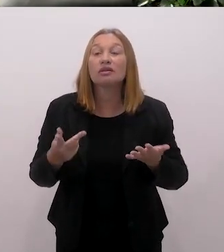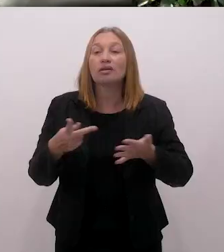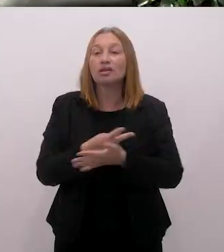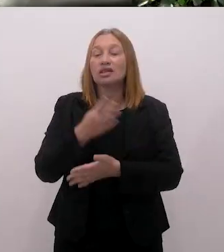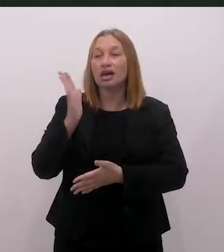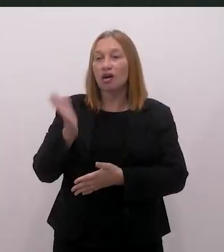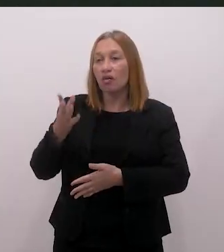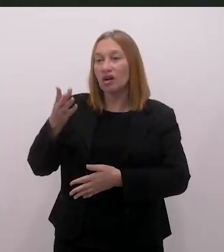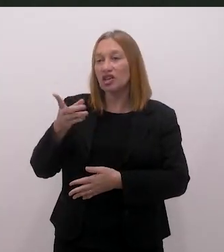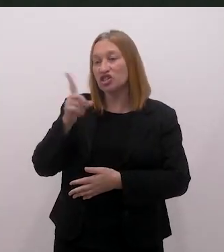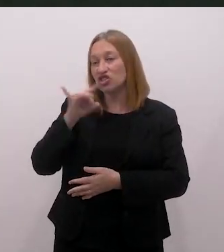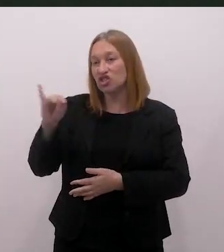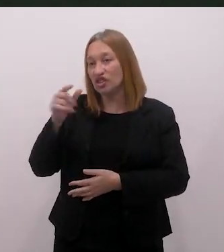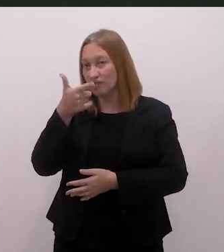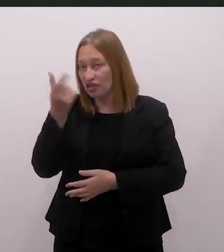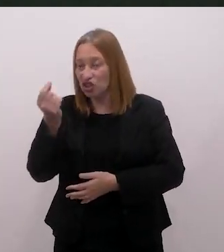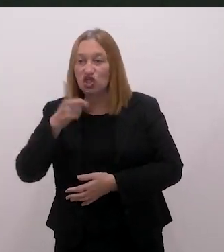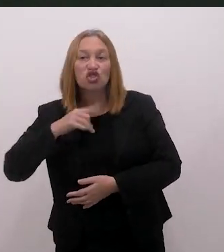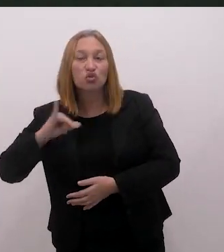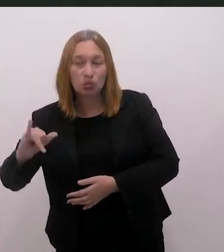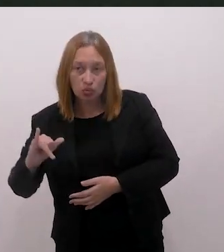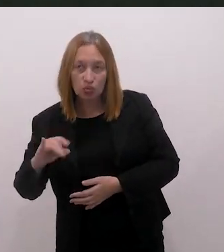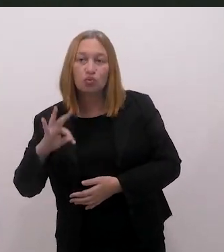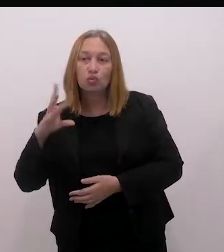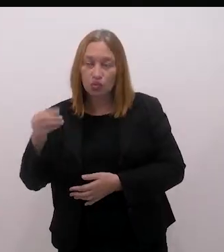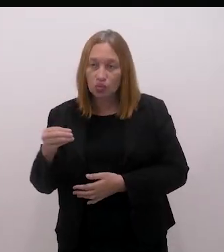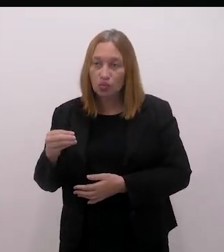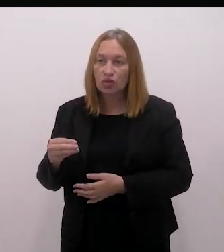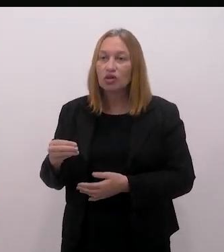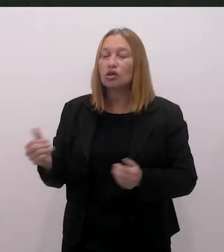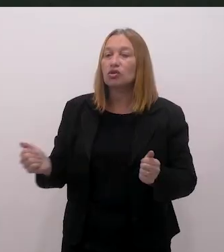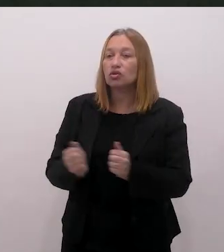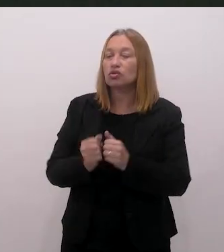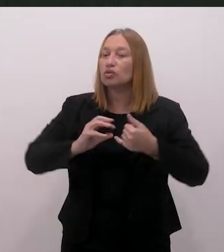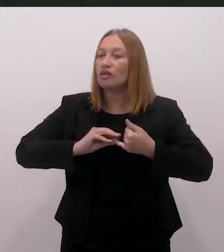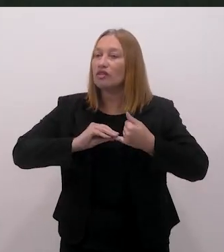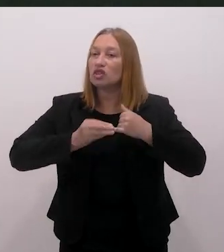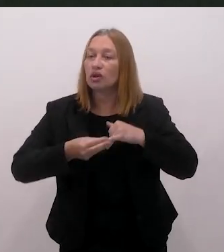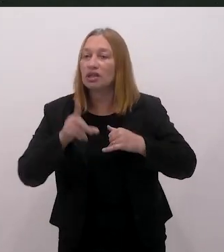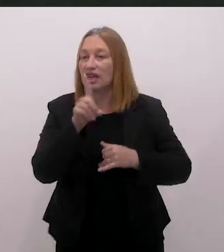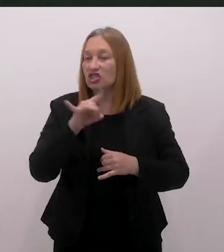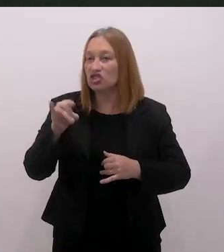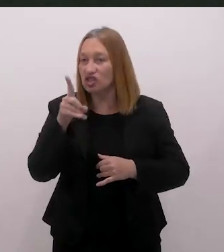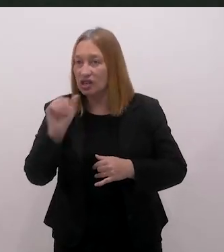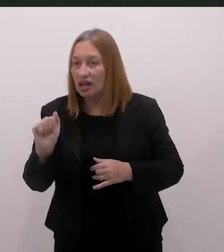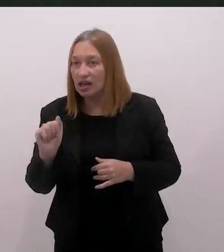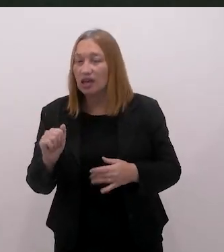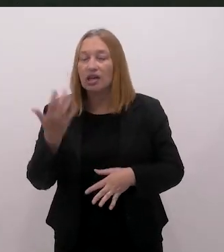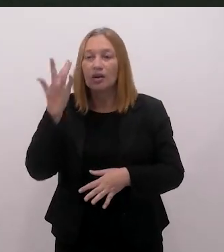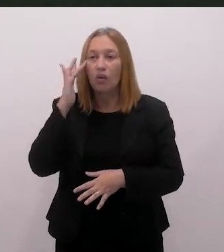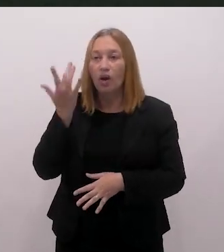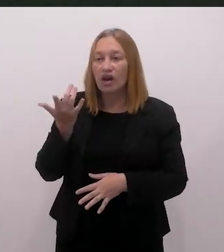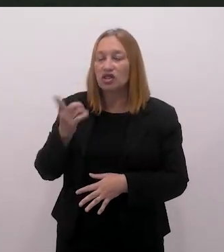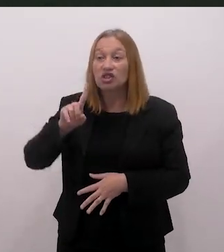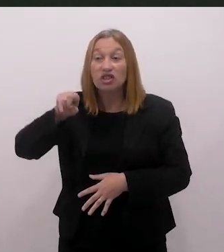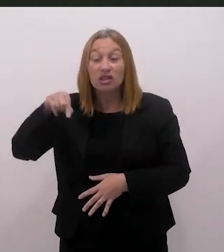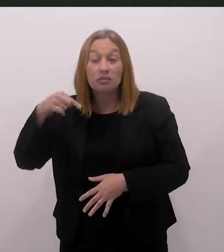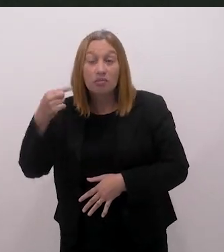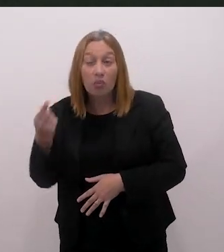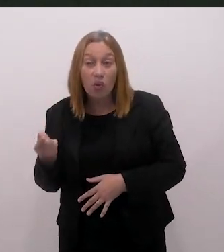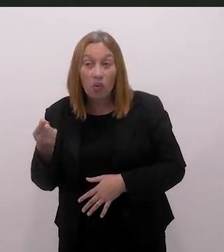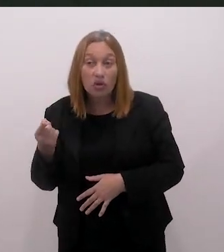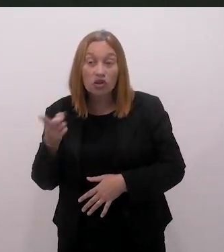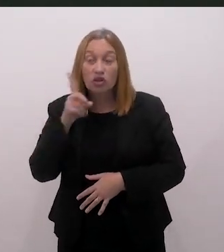quando? Vai acontecer agora dia 20. Tudo isso é dia 20? Dia 20, com a feijoada da Dida. E eu acho